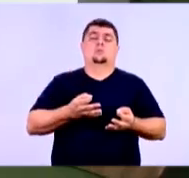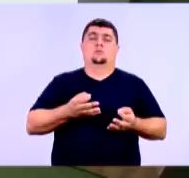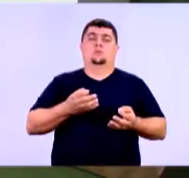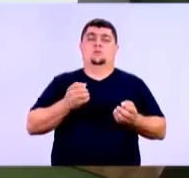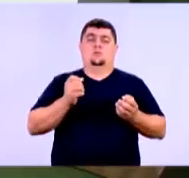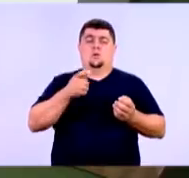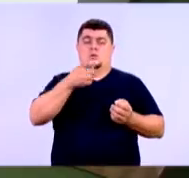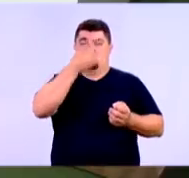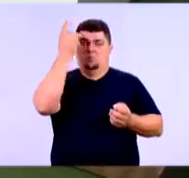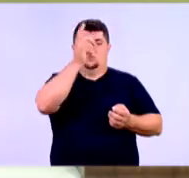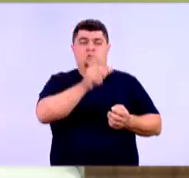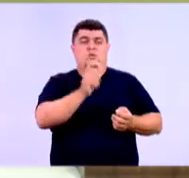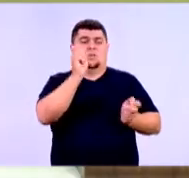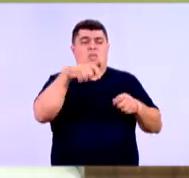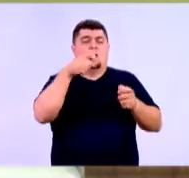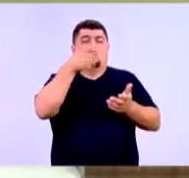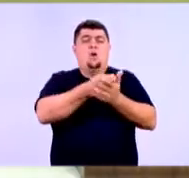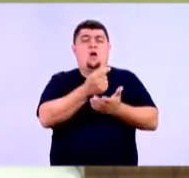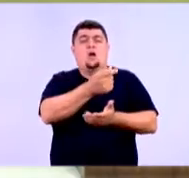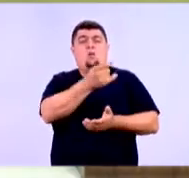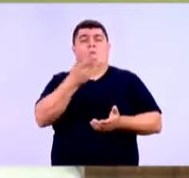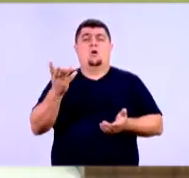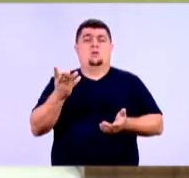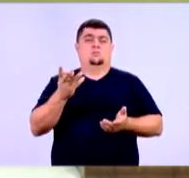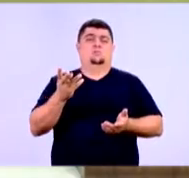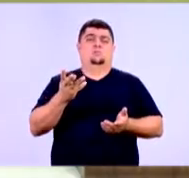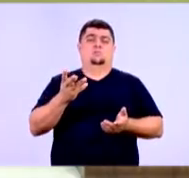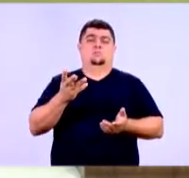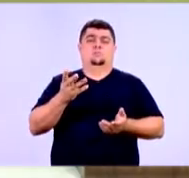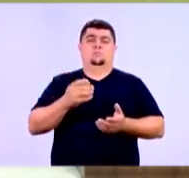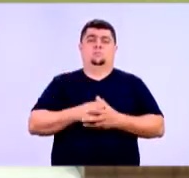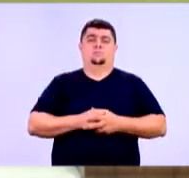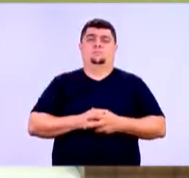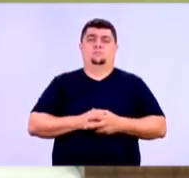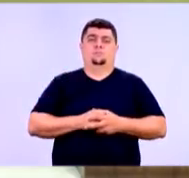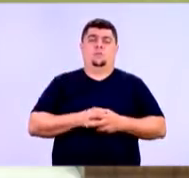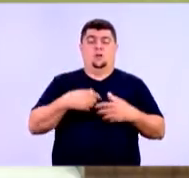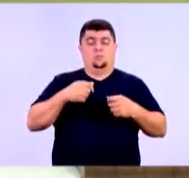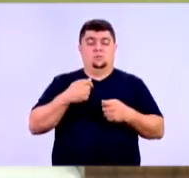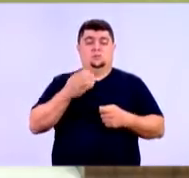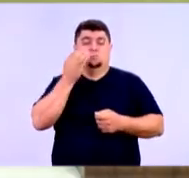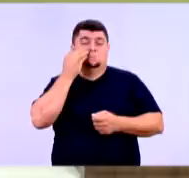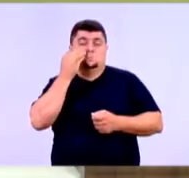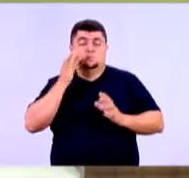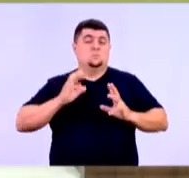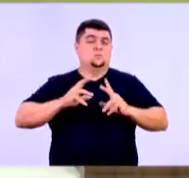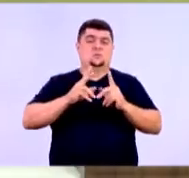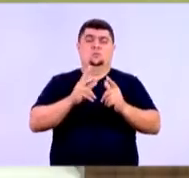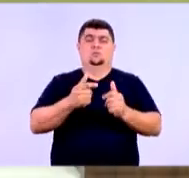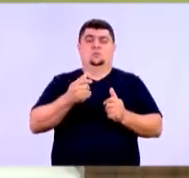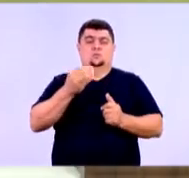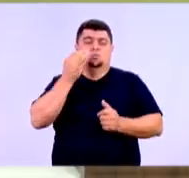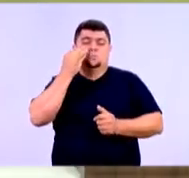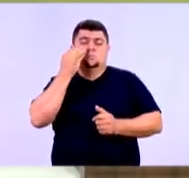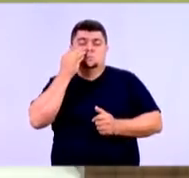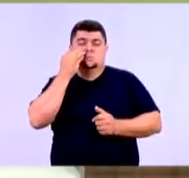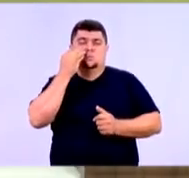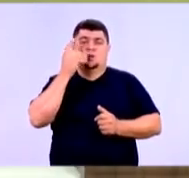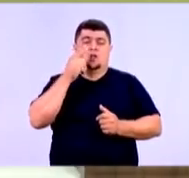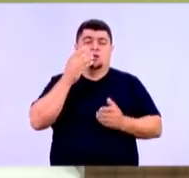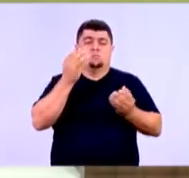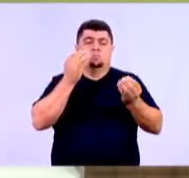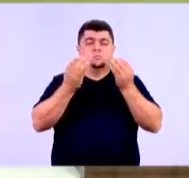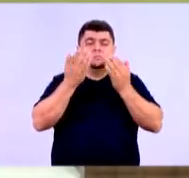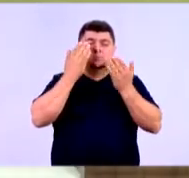do volume financeiro que você vai conceder como crédito para esse cliente? Tudo isso, né, é avaliado aqui na consulta do histórico e no